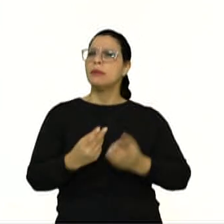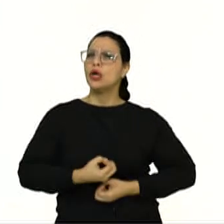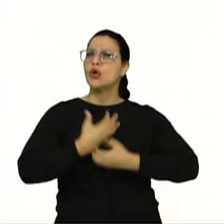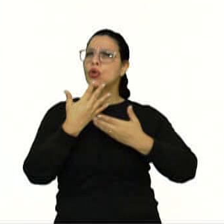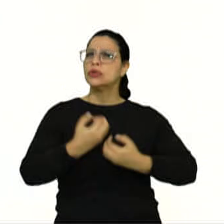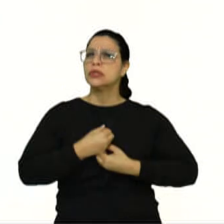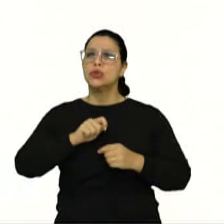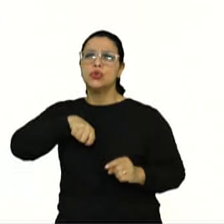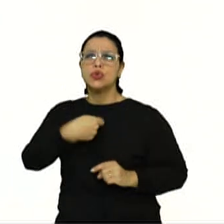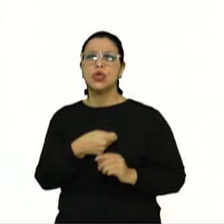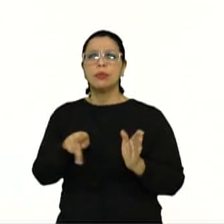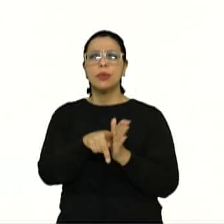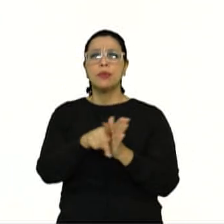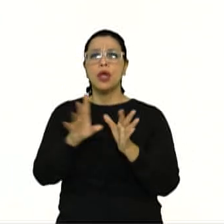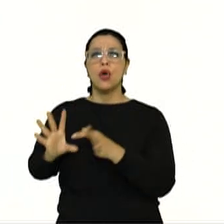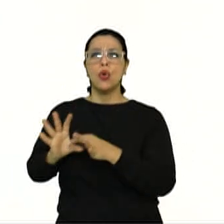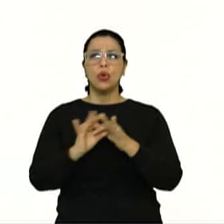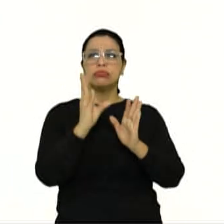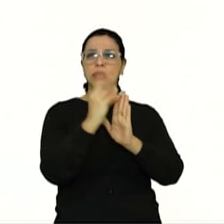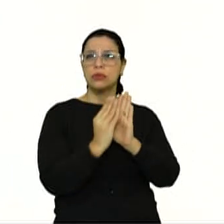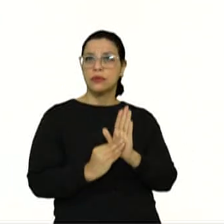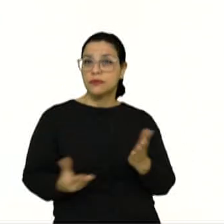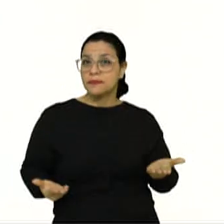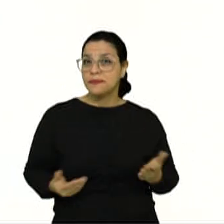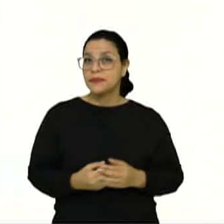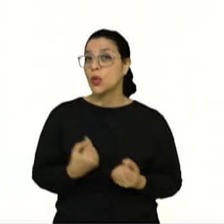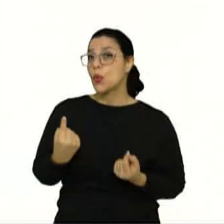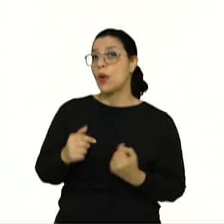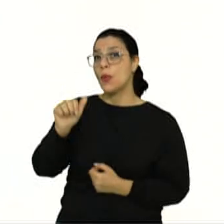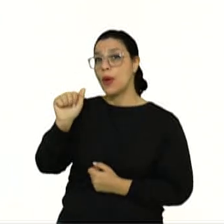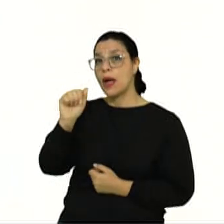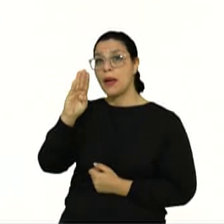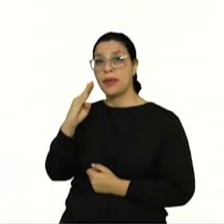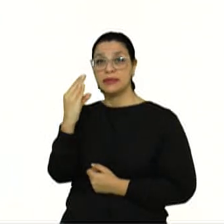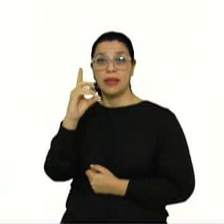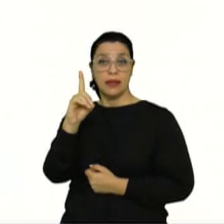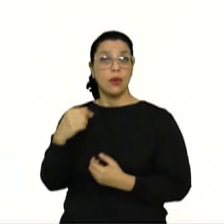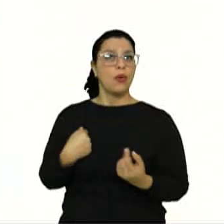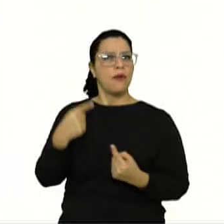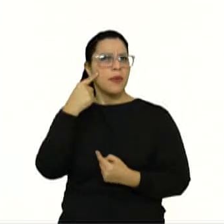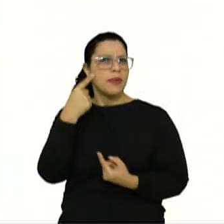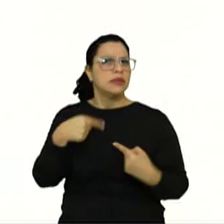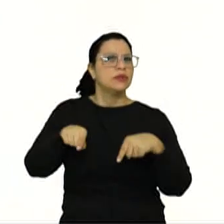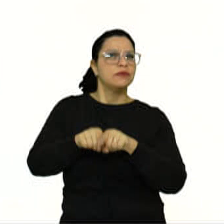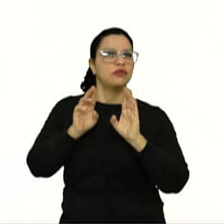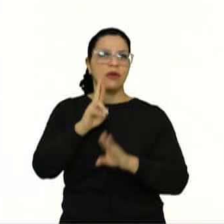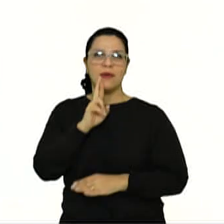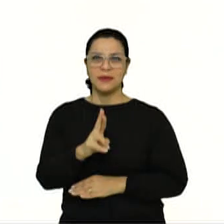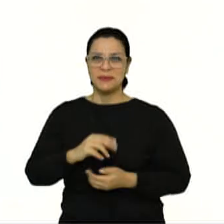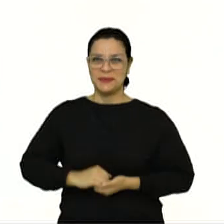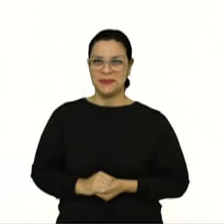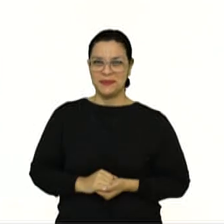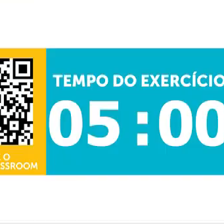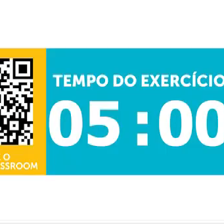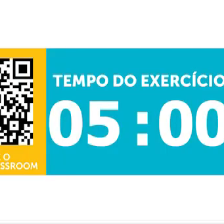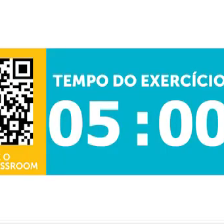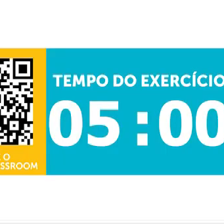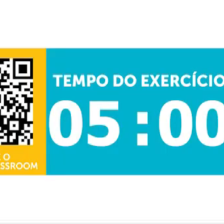em detrimento do conteúdo? E aí? Tempo para pensar e nós voltamos com a resposta.